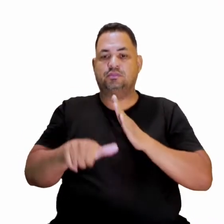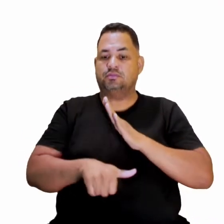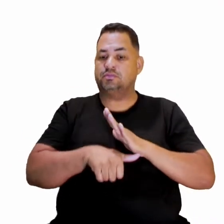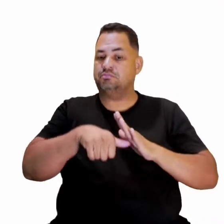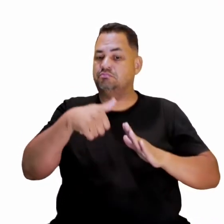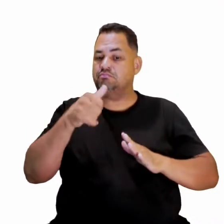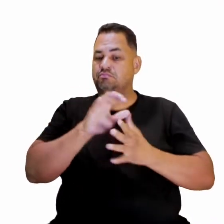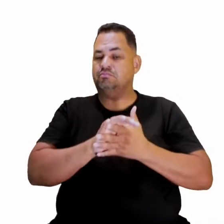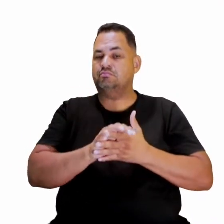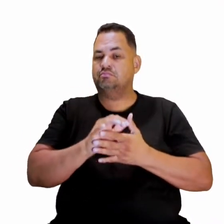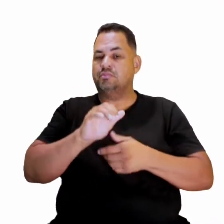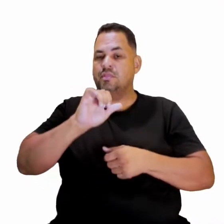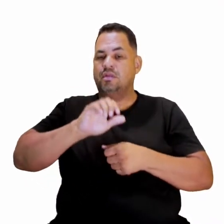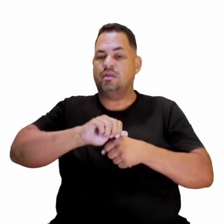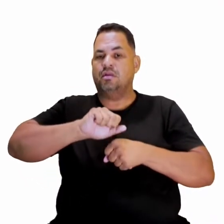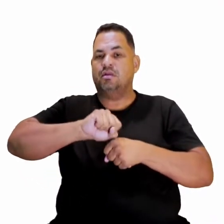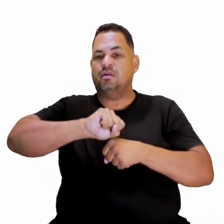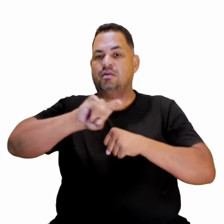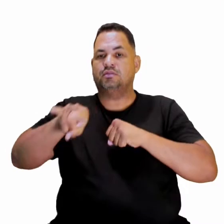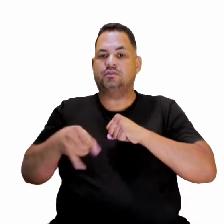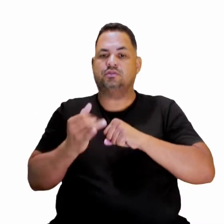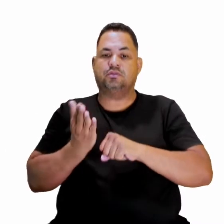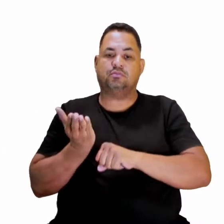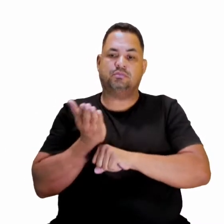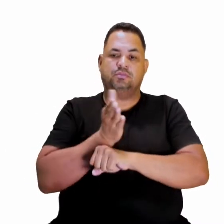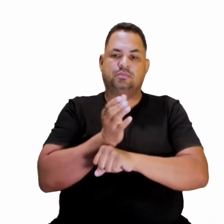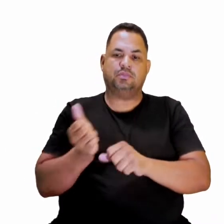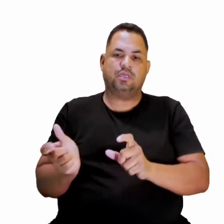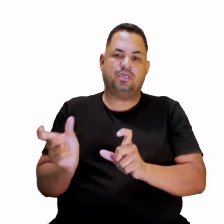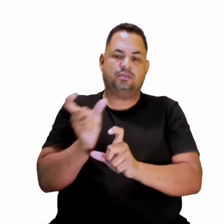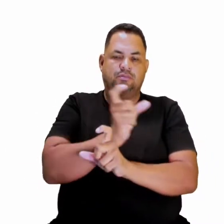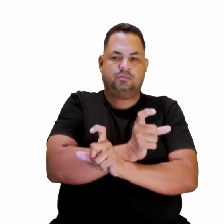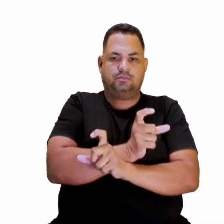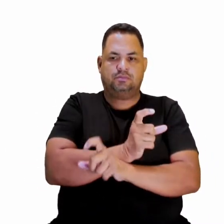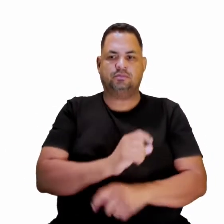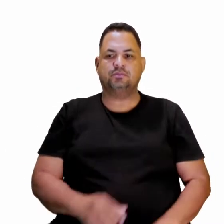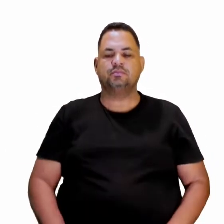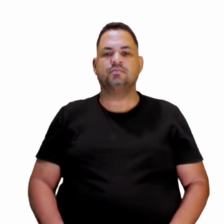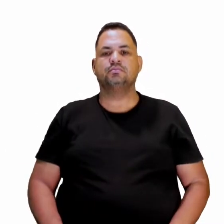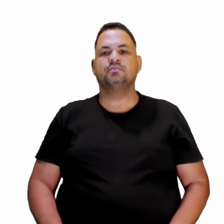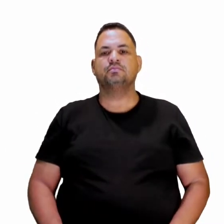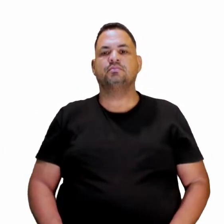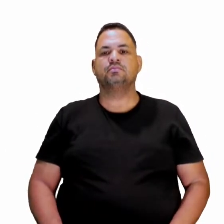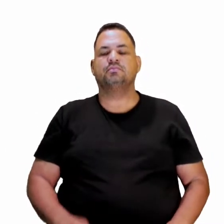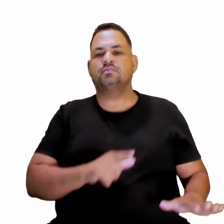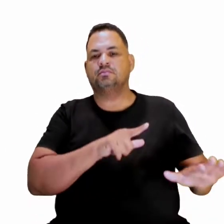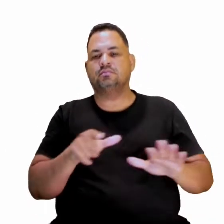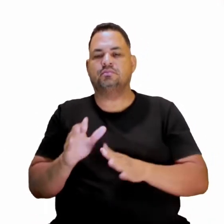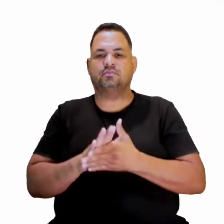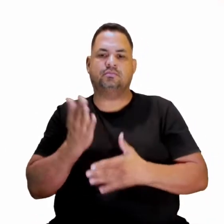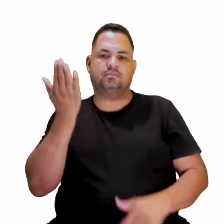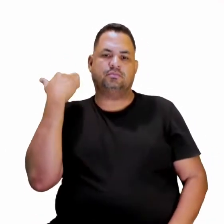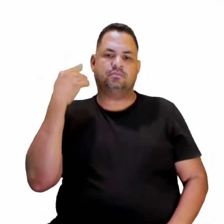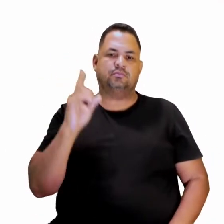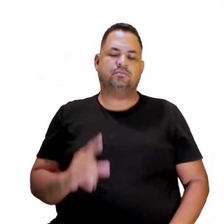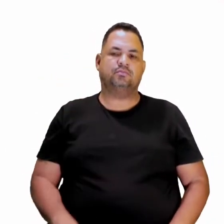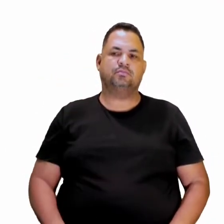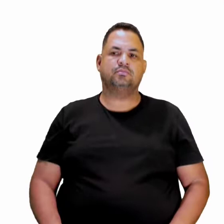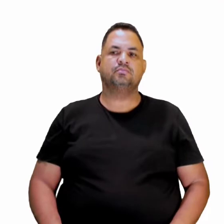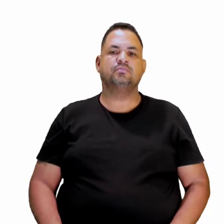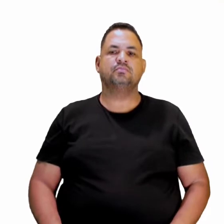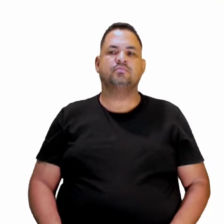para caracterizar qual tipo de semana é. Semana o quê? Semana passada. Não é na próxima semana, é na